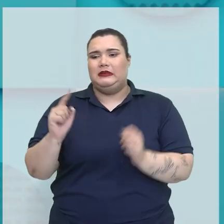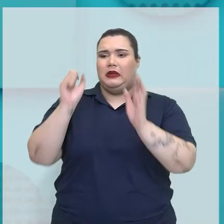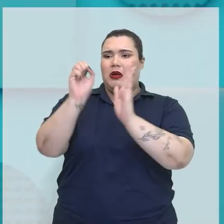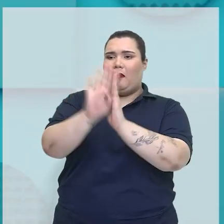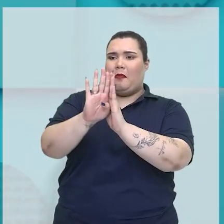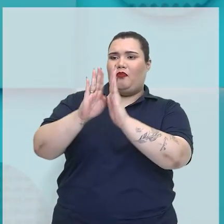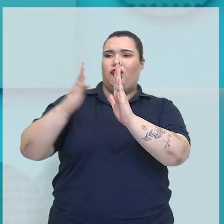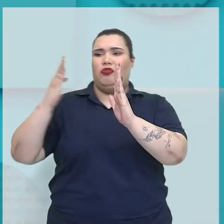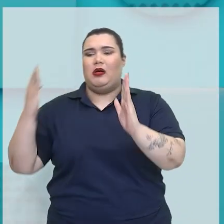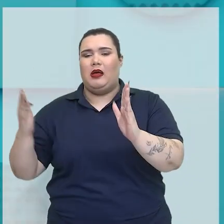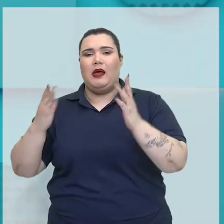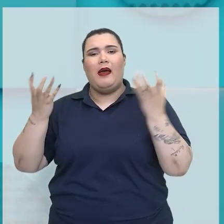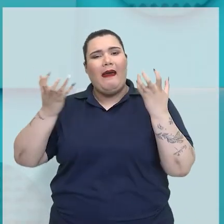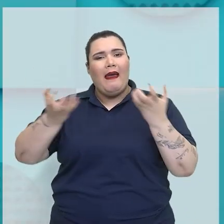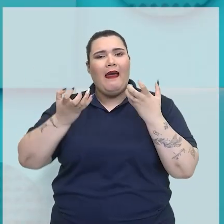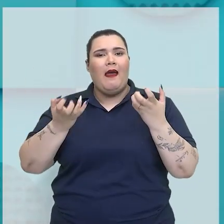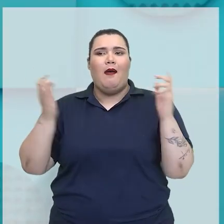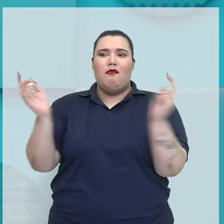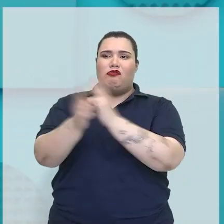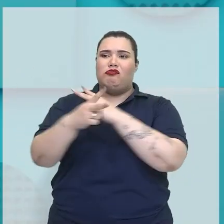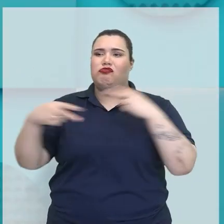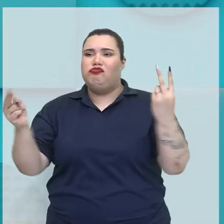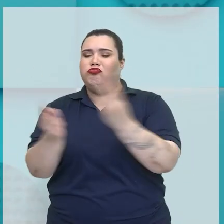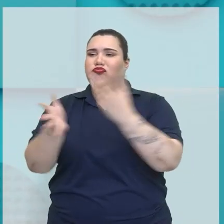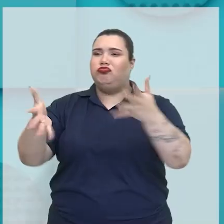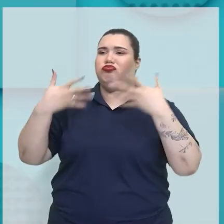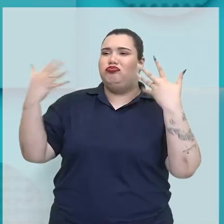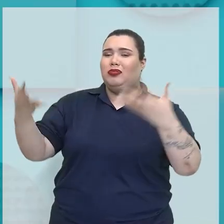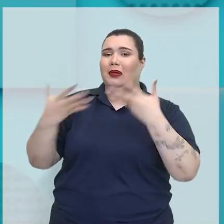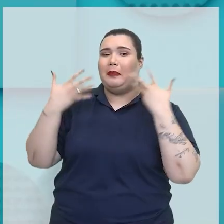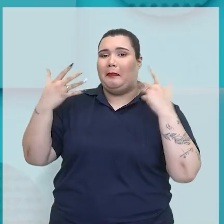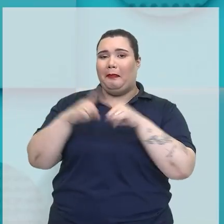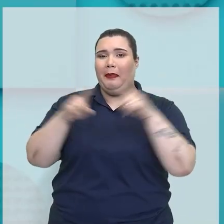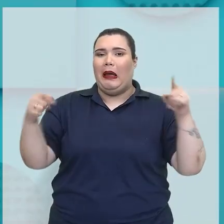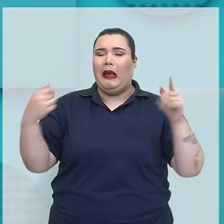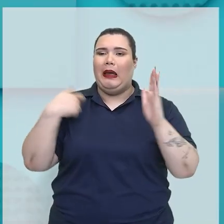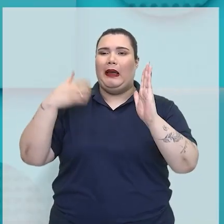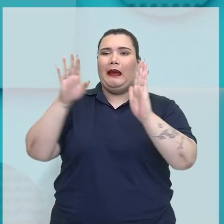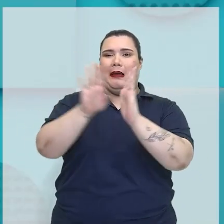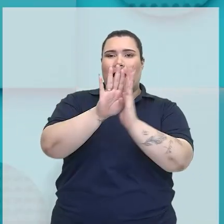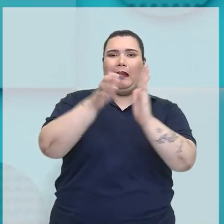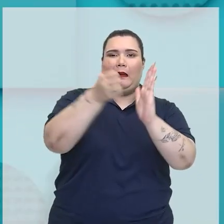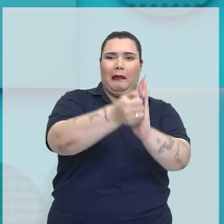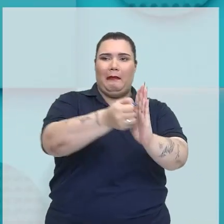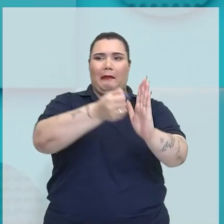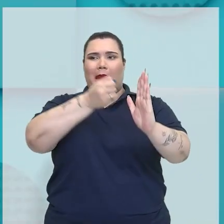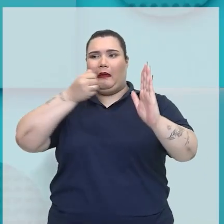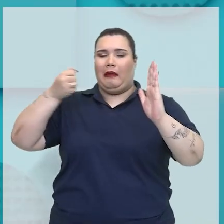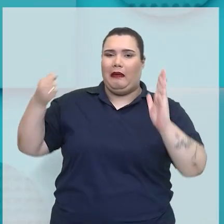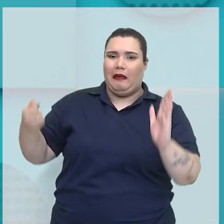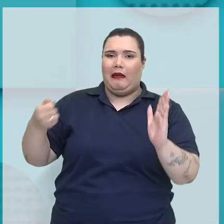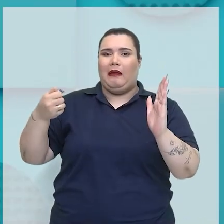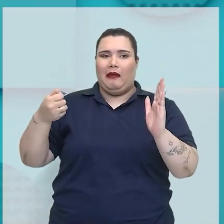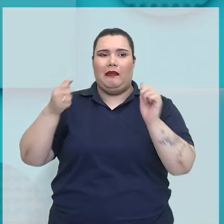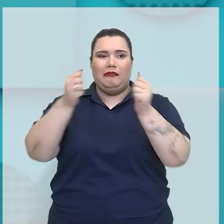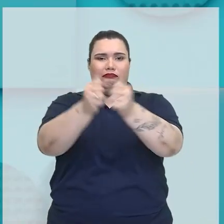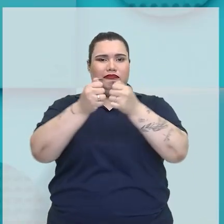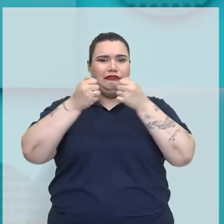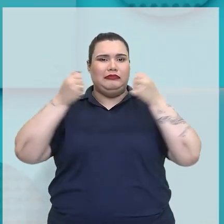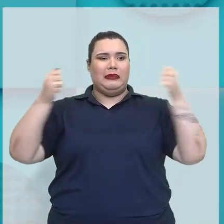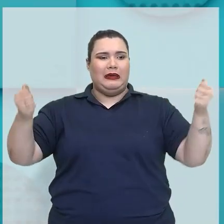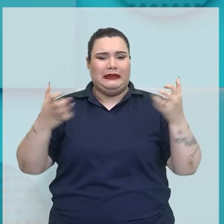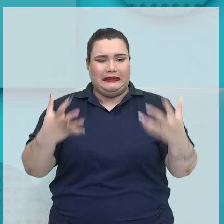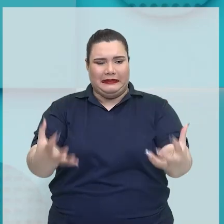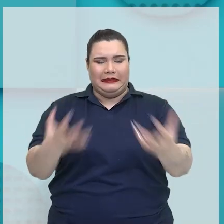aliviar o calor. Só que não foi isso que aconteceu quando ele abriu a janela, né, como vocês perceberam. Então,